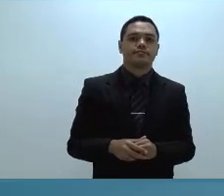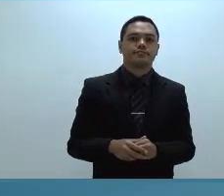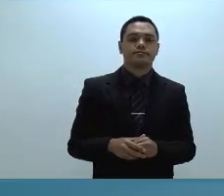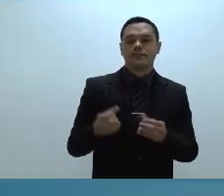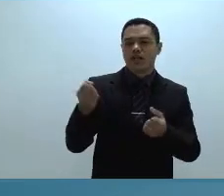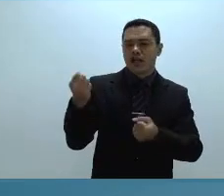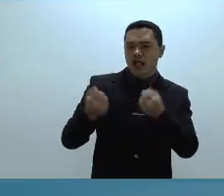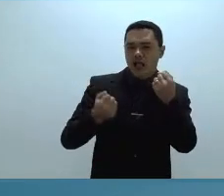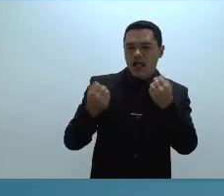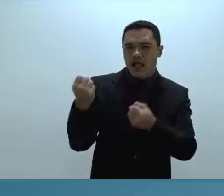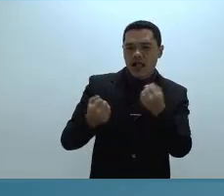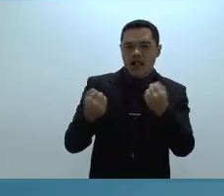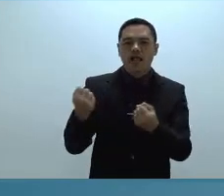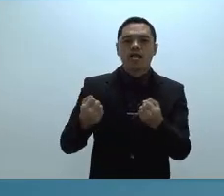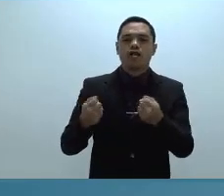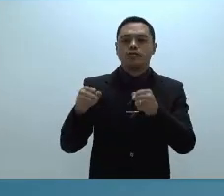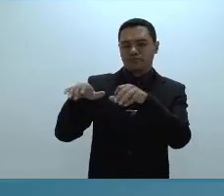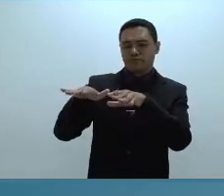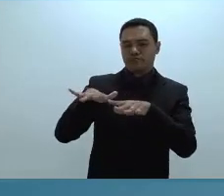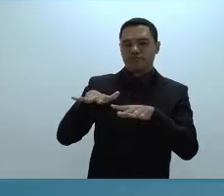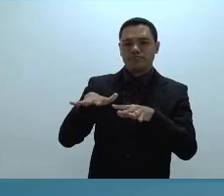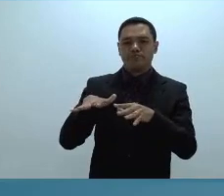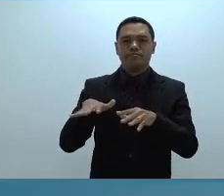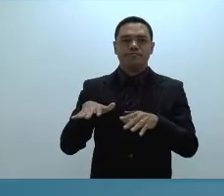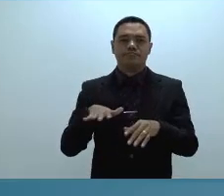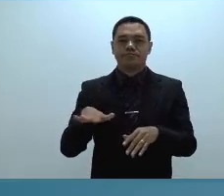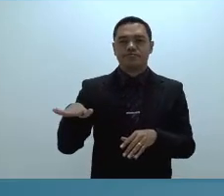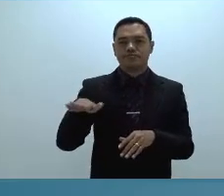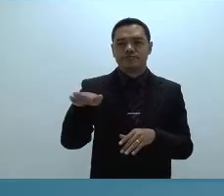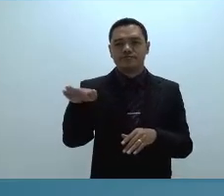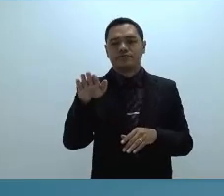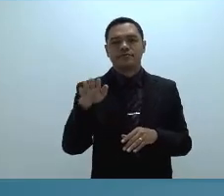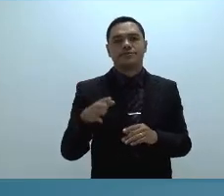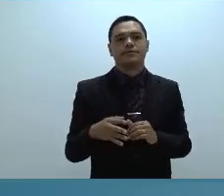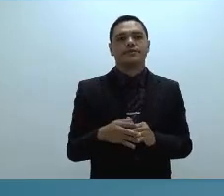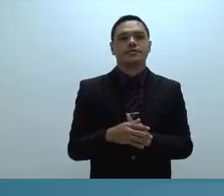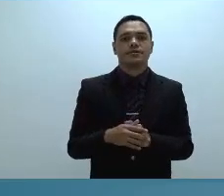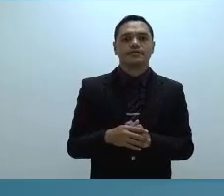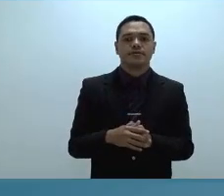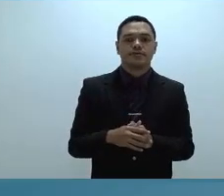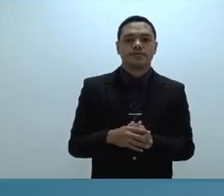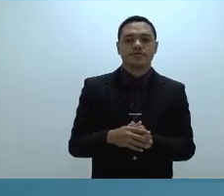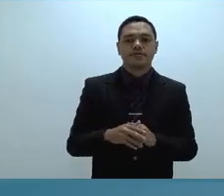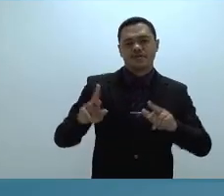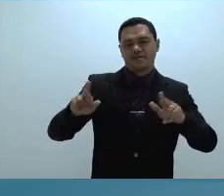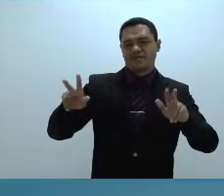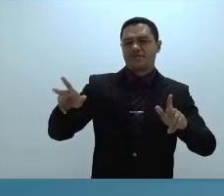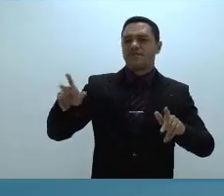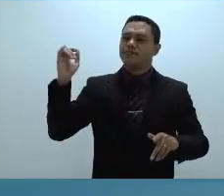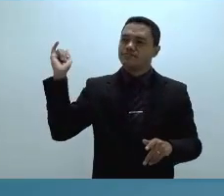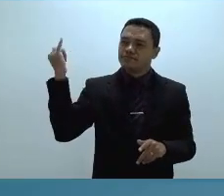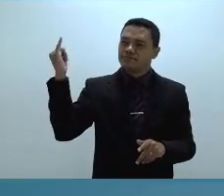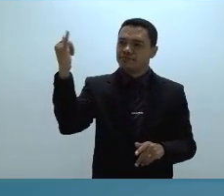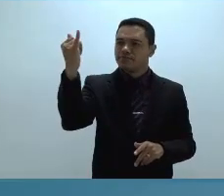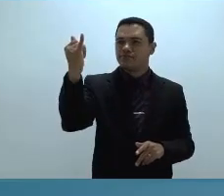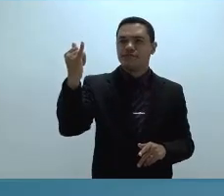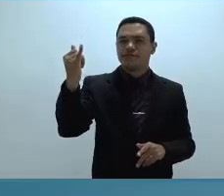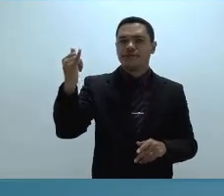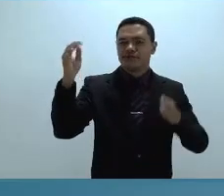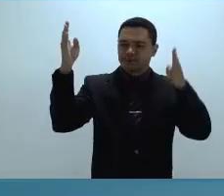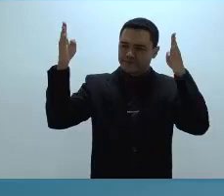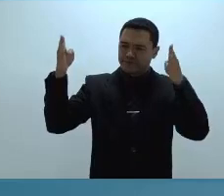de passageiros difere bastante do modelo de concessões do fornecimento de energia elétrica, porque esta tem